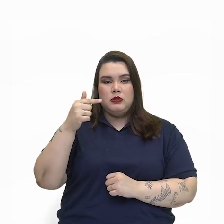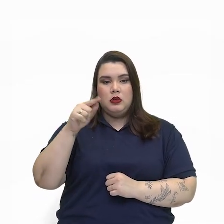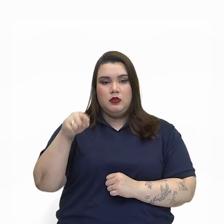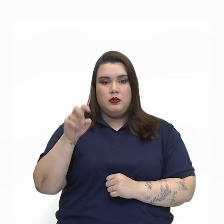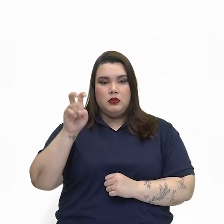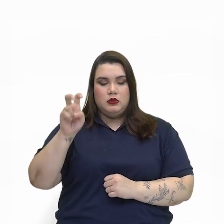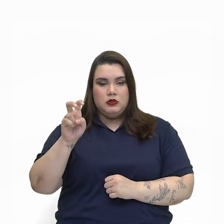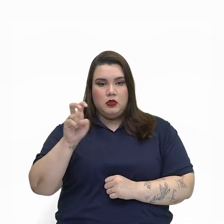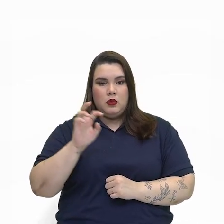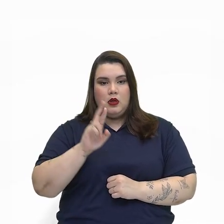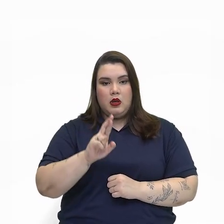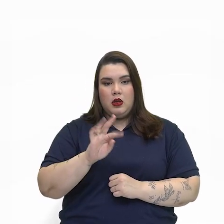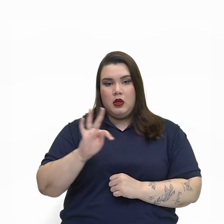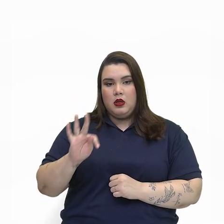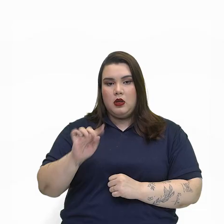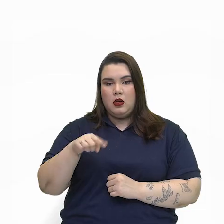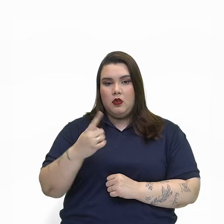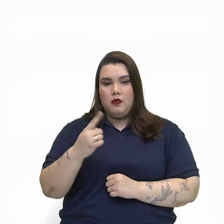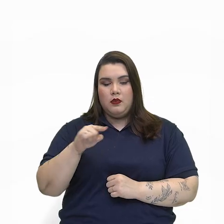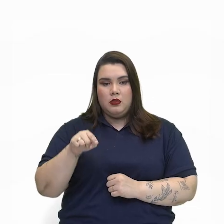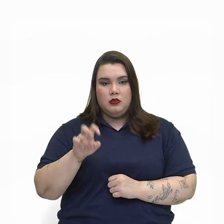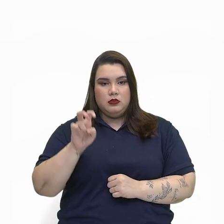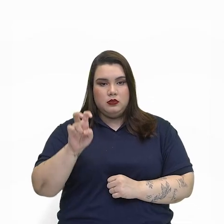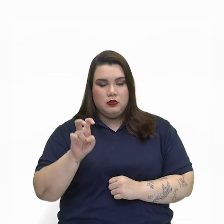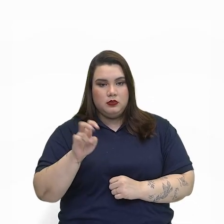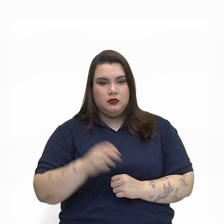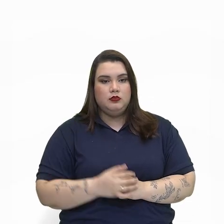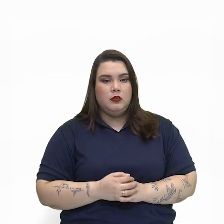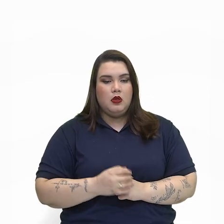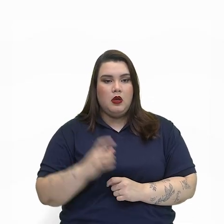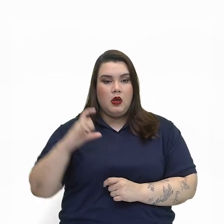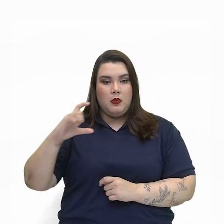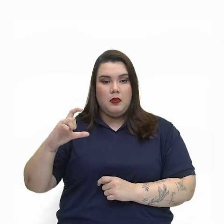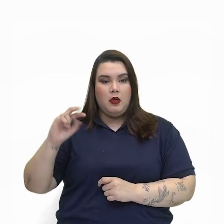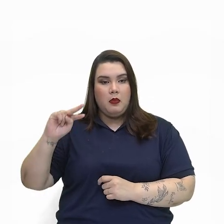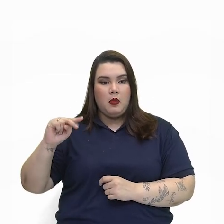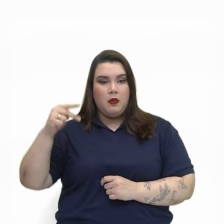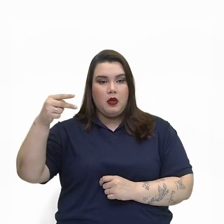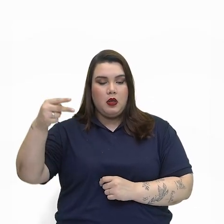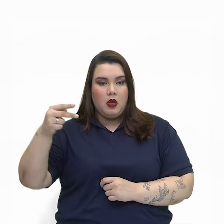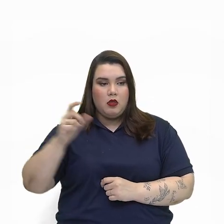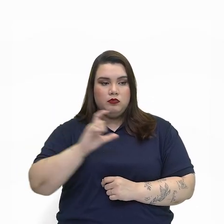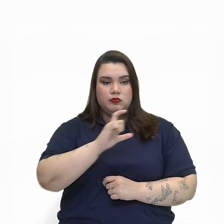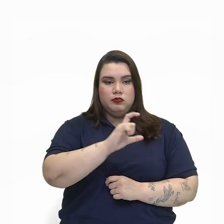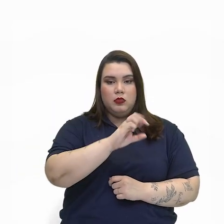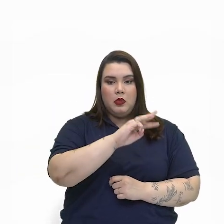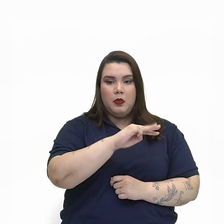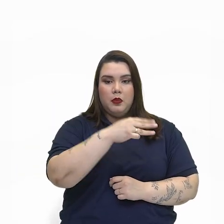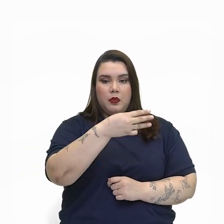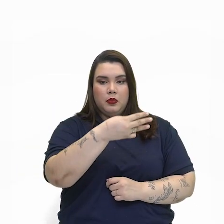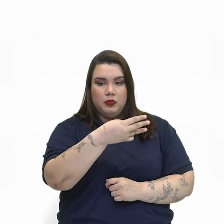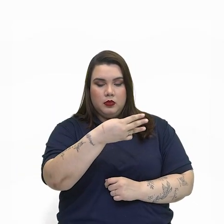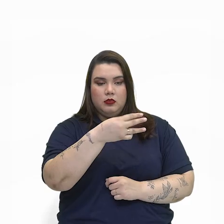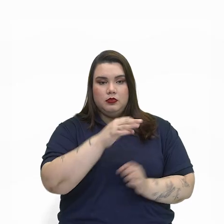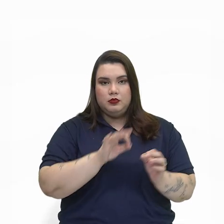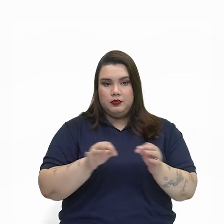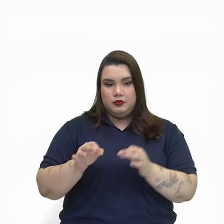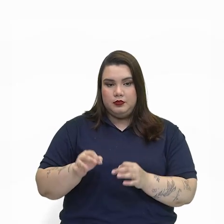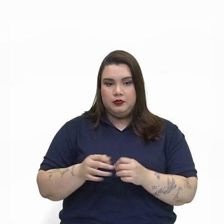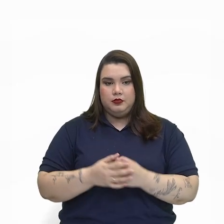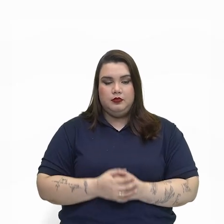Terra 1,5. O primeiro membro está elevado ao quadrado, que é o período ao quadrado, e o raio ao cubo aqui no segundo